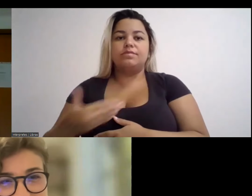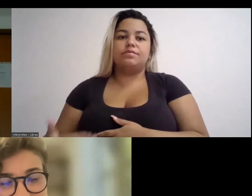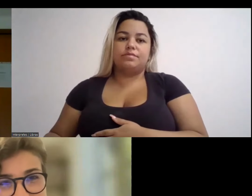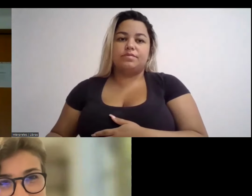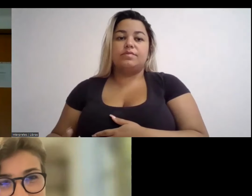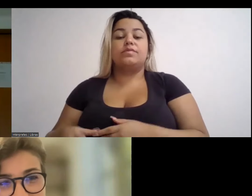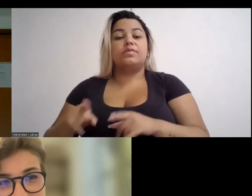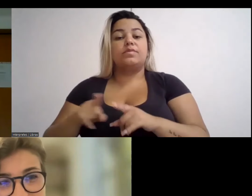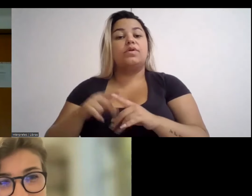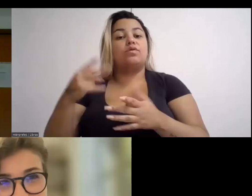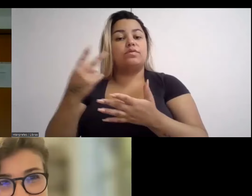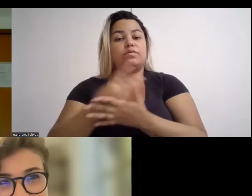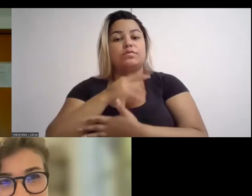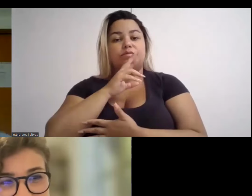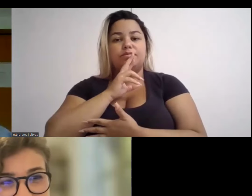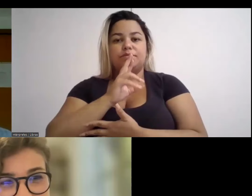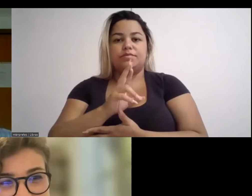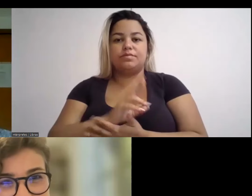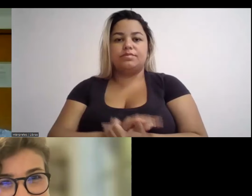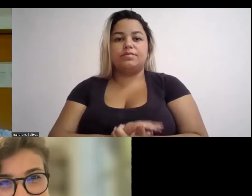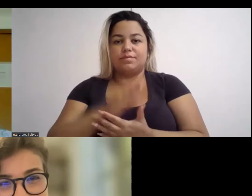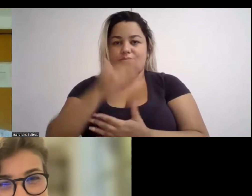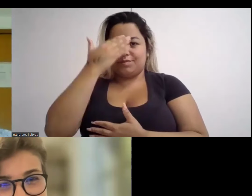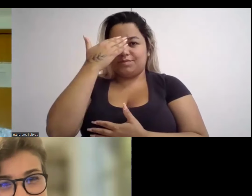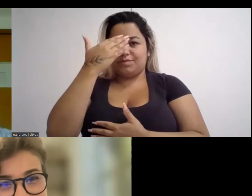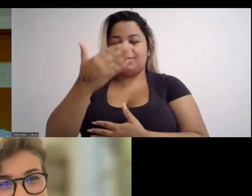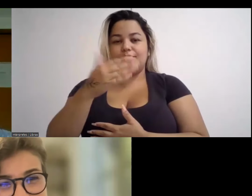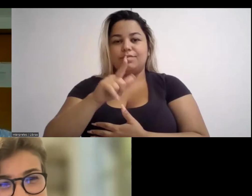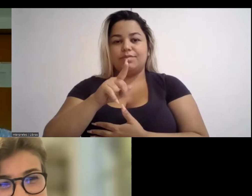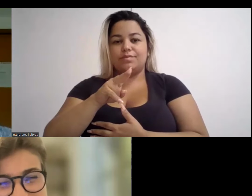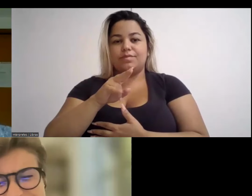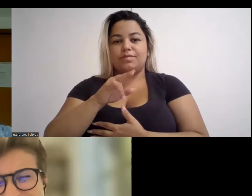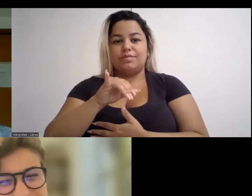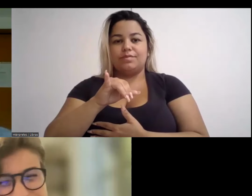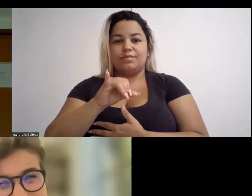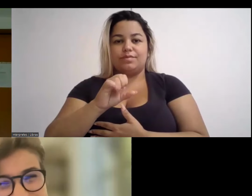gere resultados. Obrigada, Luiz, e desculpa.